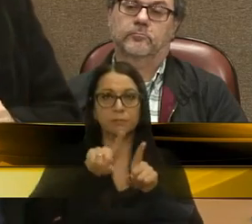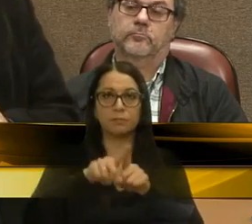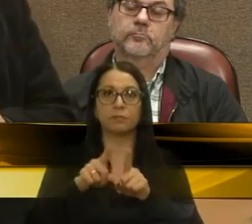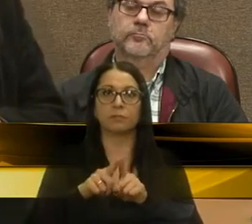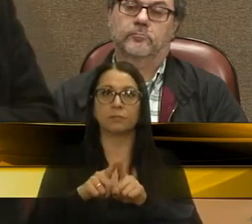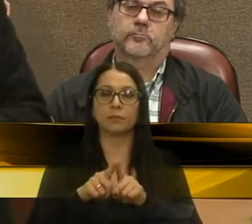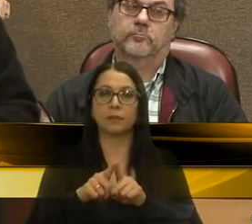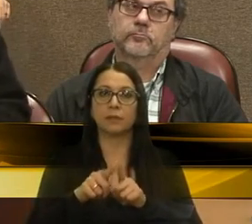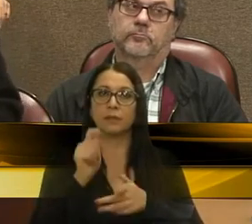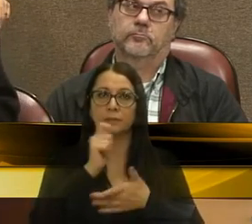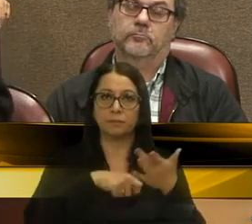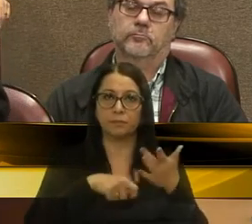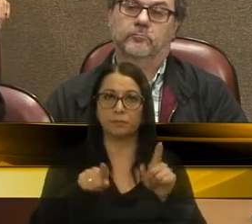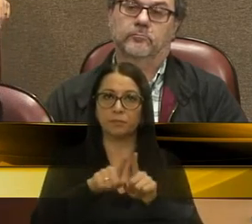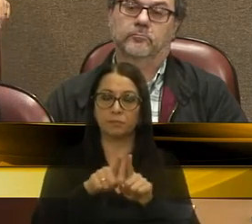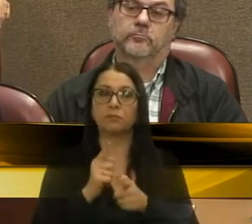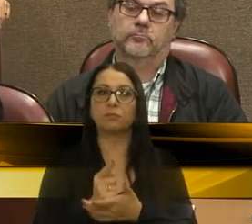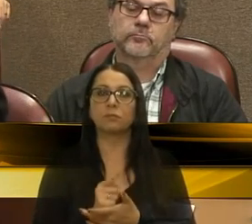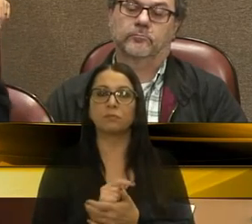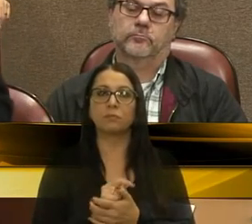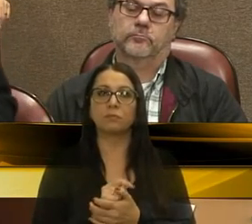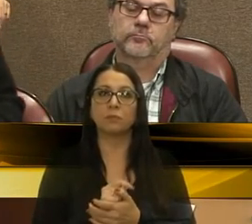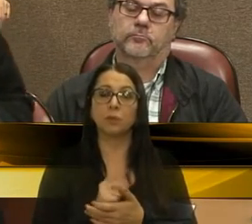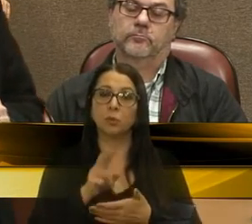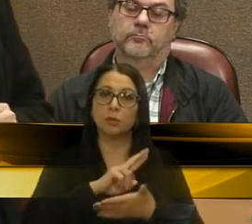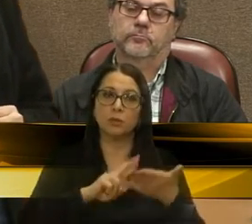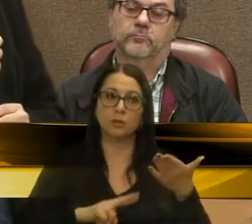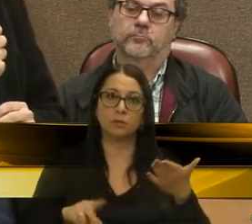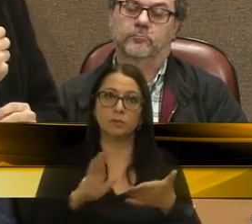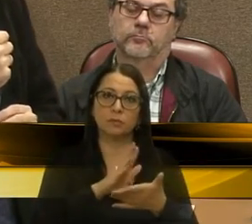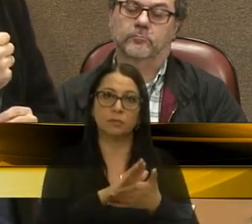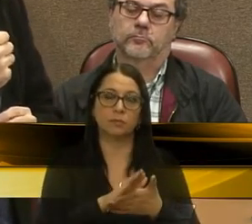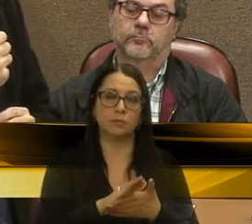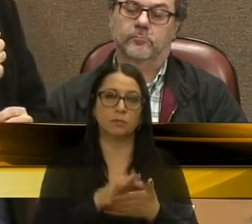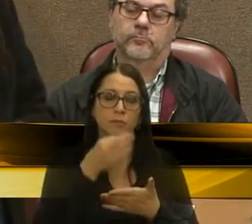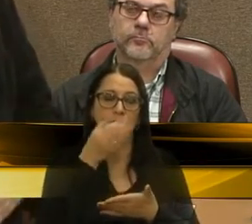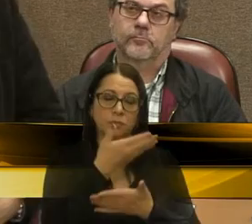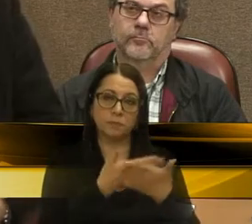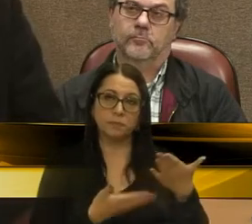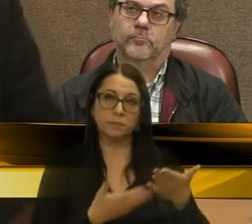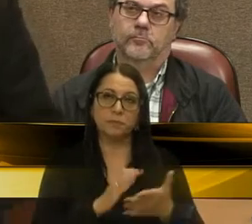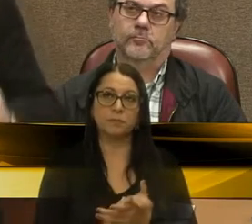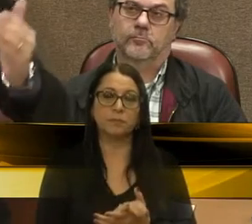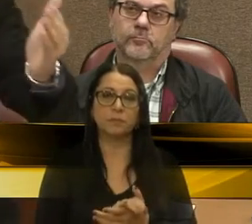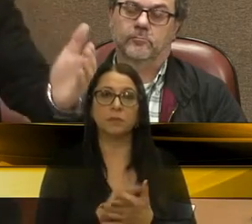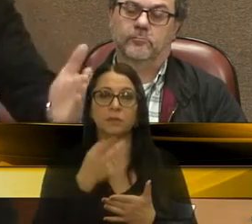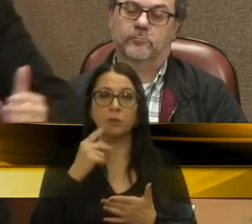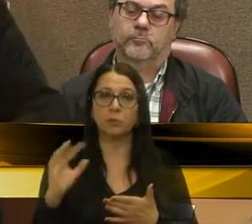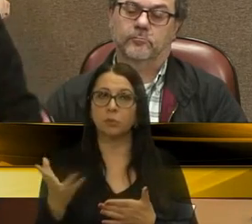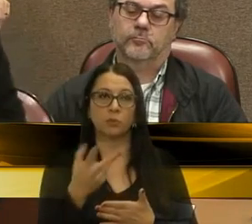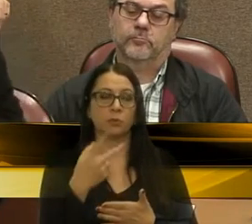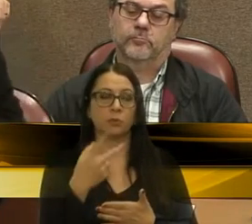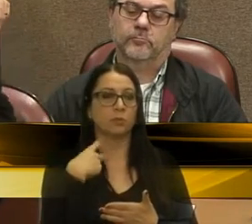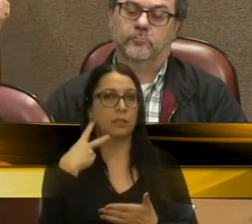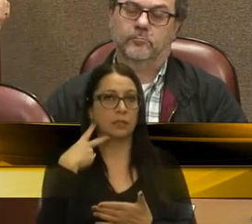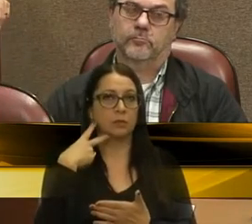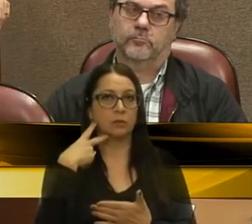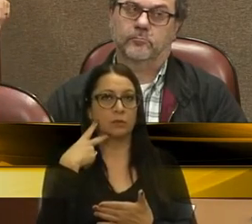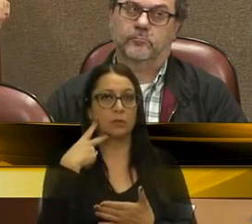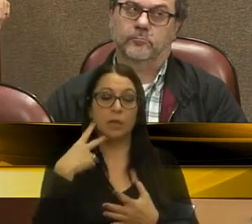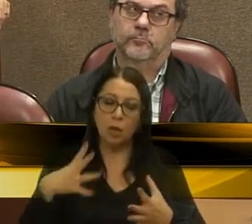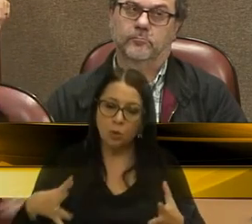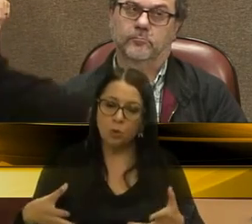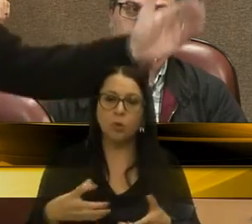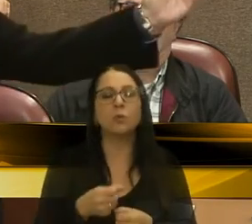a lavratura do relato, do relatório, do parecer, enfim, e dizer aos nobres pares que acolham